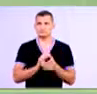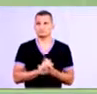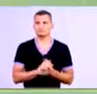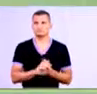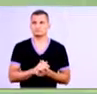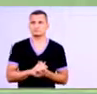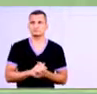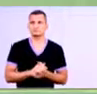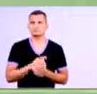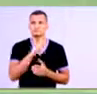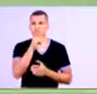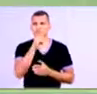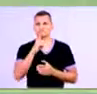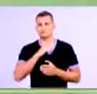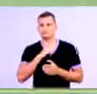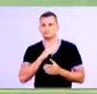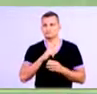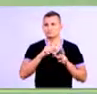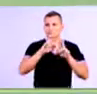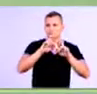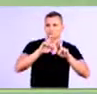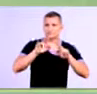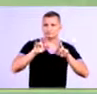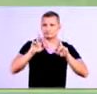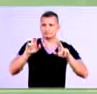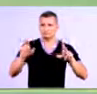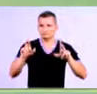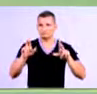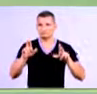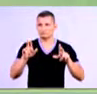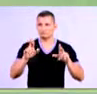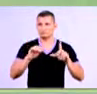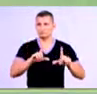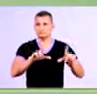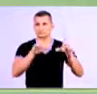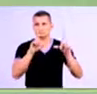uma série de interfaces gráficas,